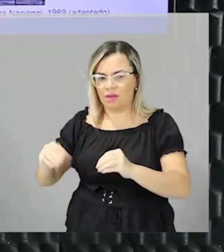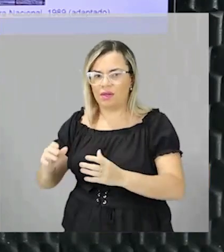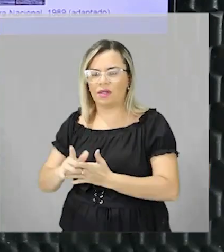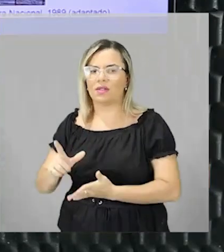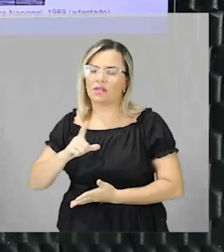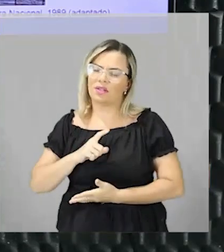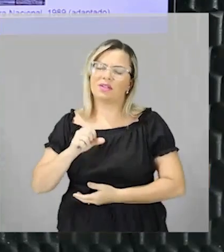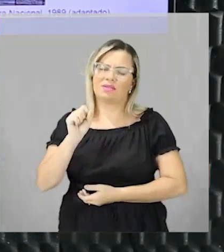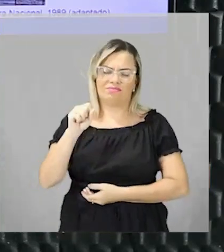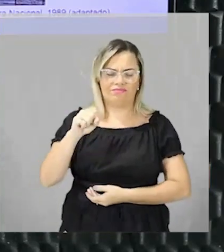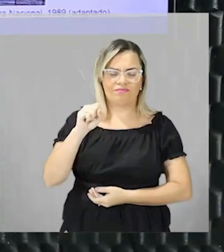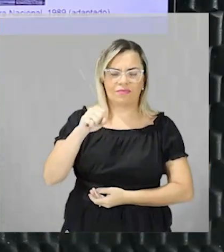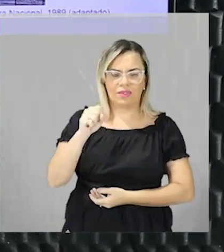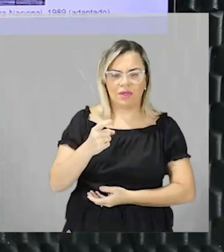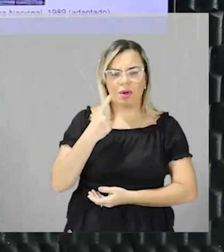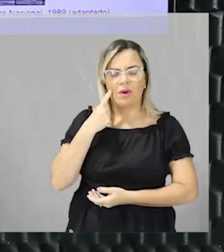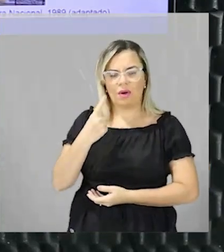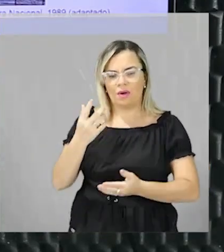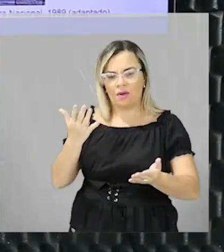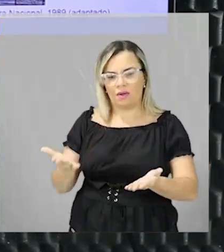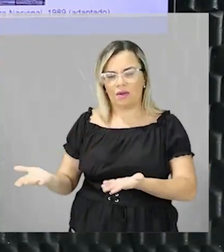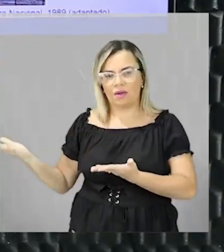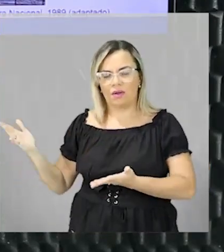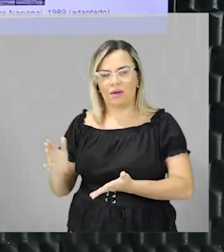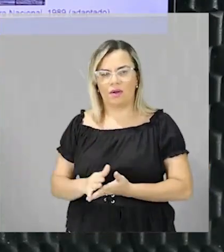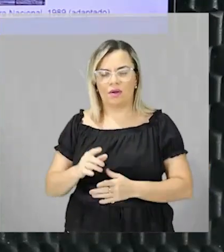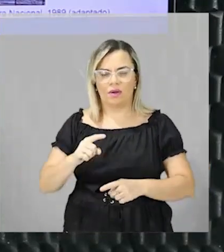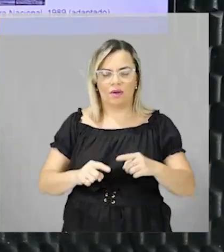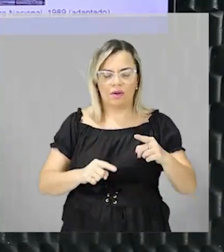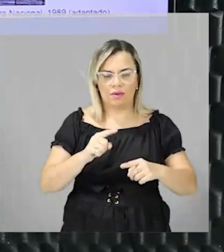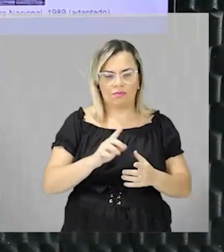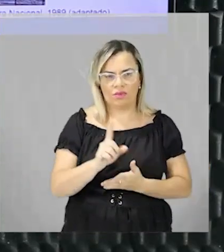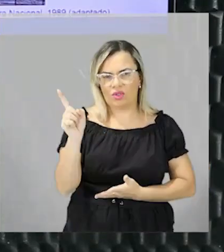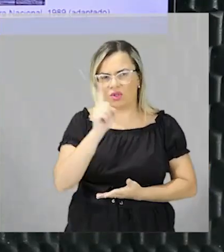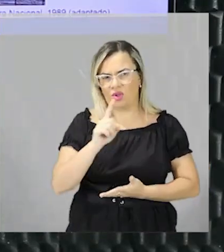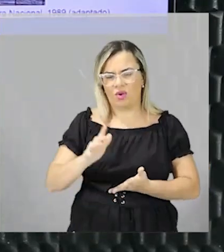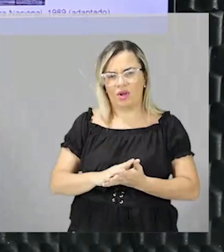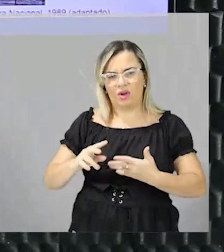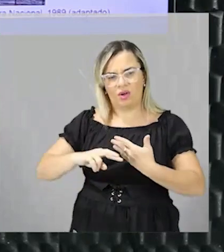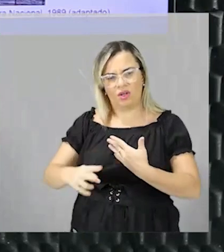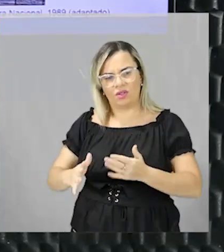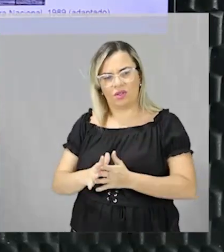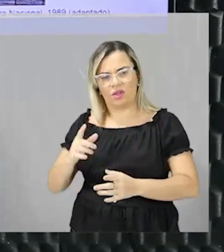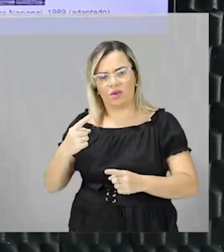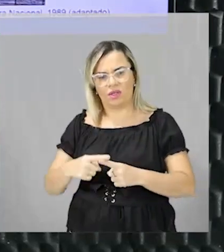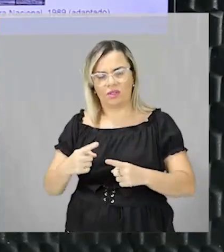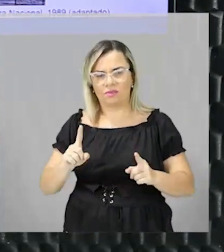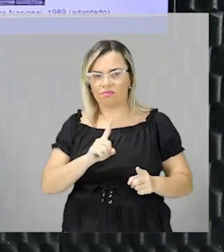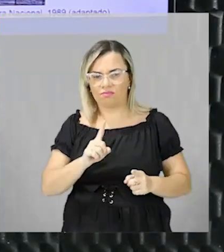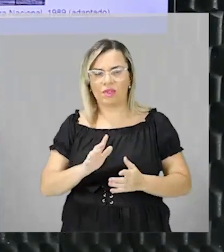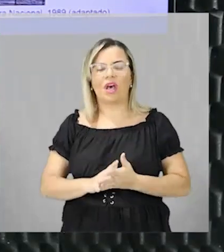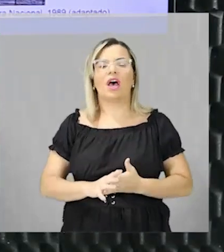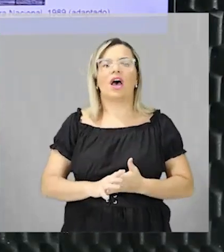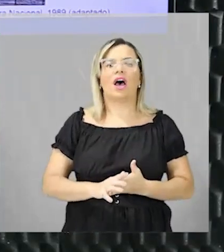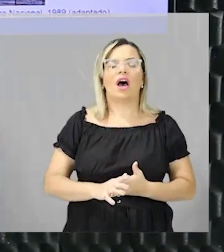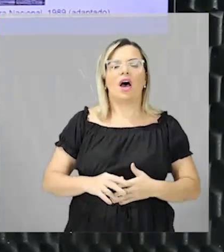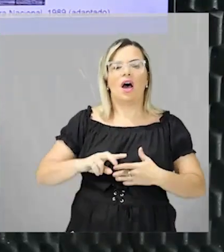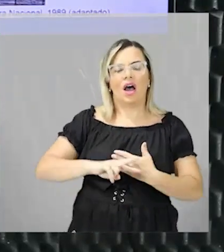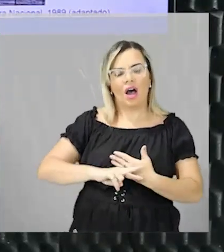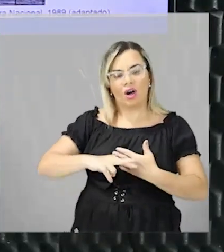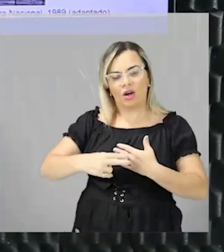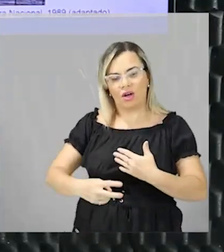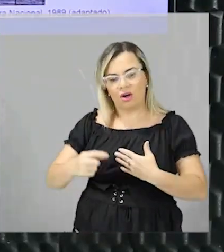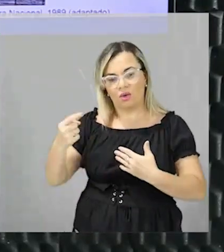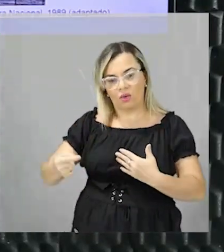Mas se tu for prestar atenção, o material que está sendo transportado não é a causa desse processo, é a consequência, tá certo? E eu